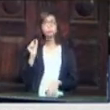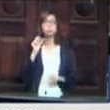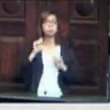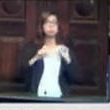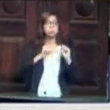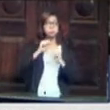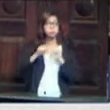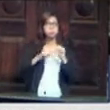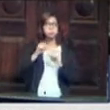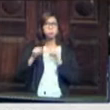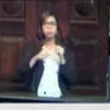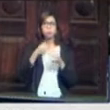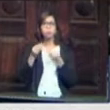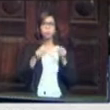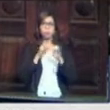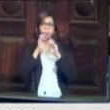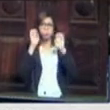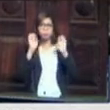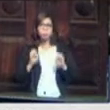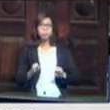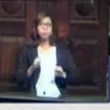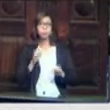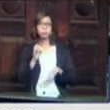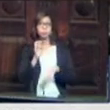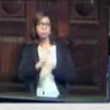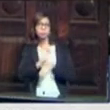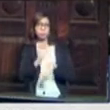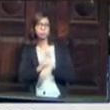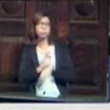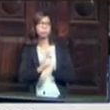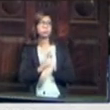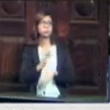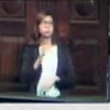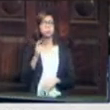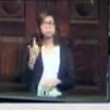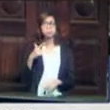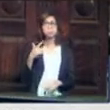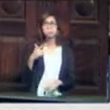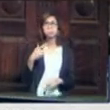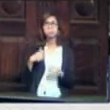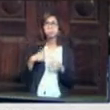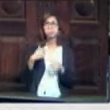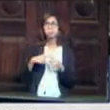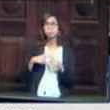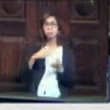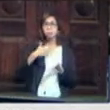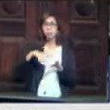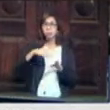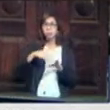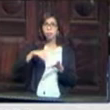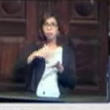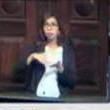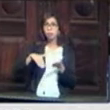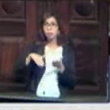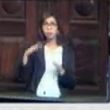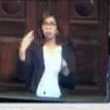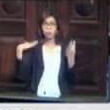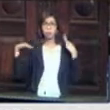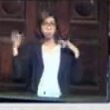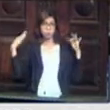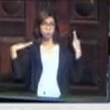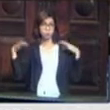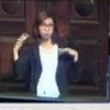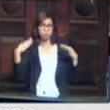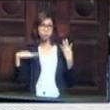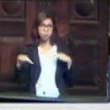da estrutura administrativa do Estado que não terminou, não sei porquê, com a Secretaria de Turismo. O turismo não